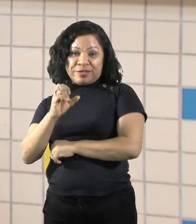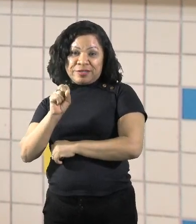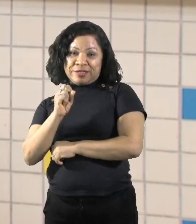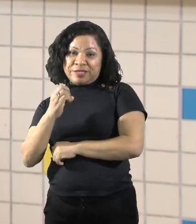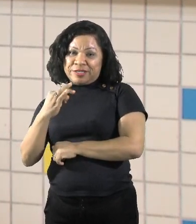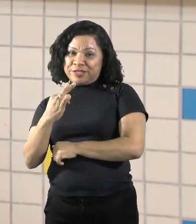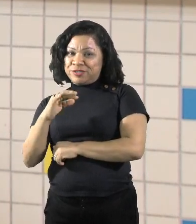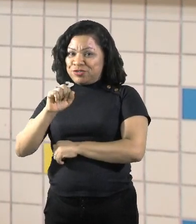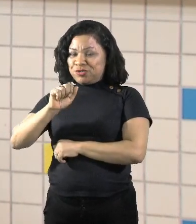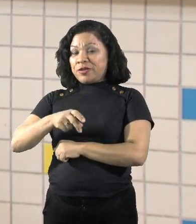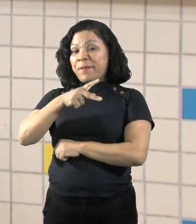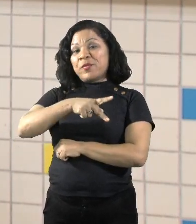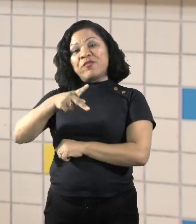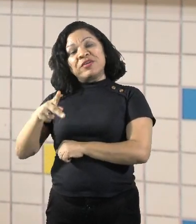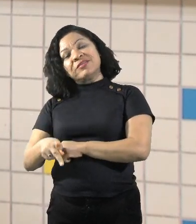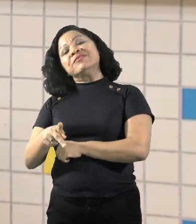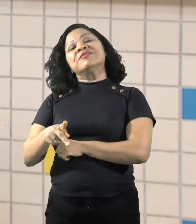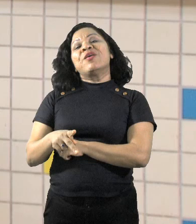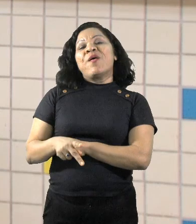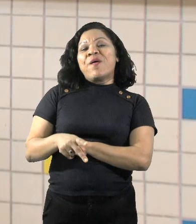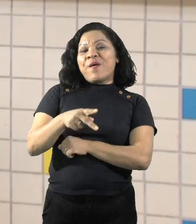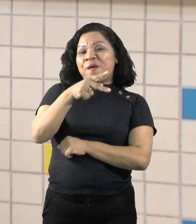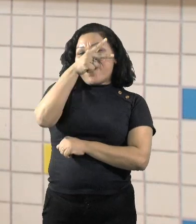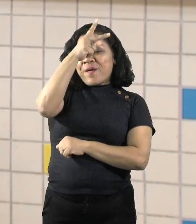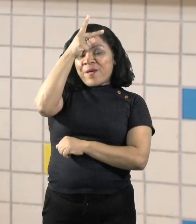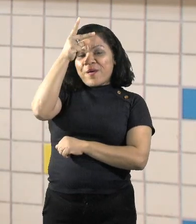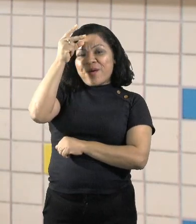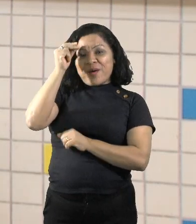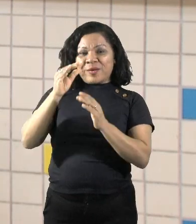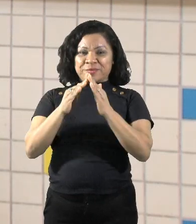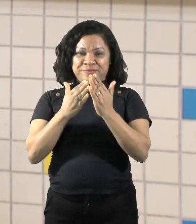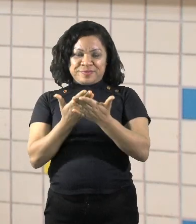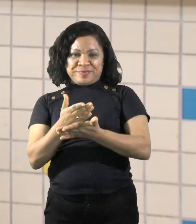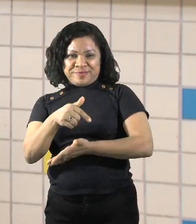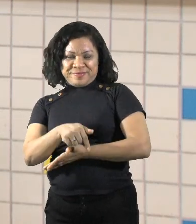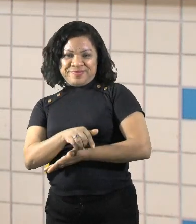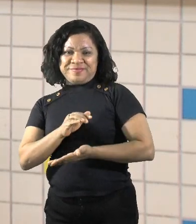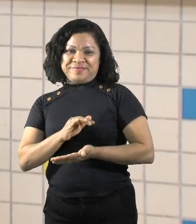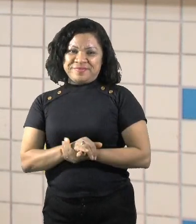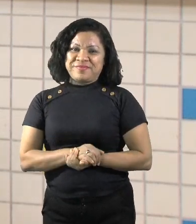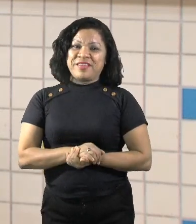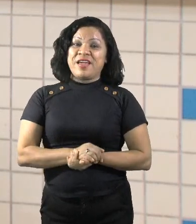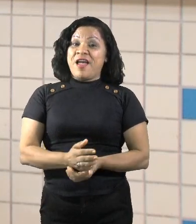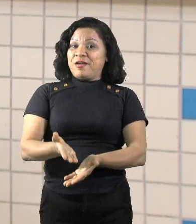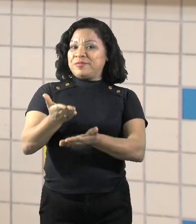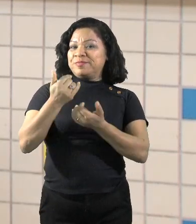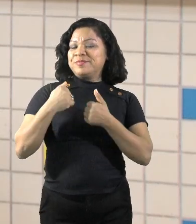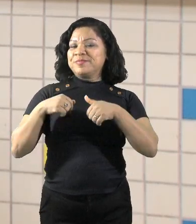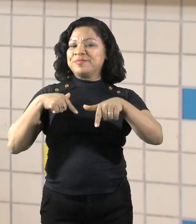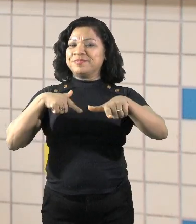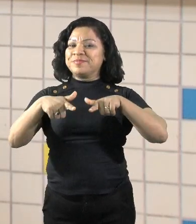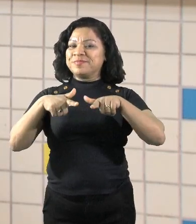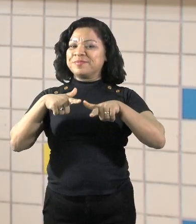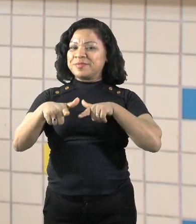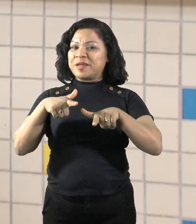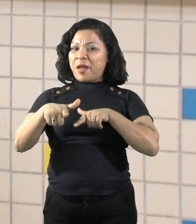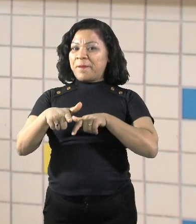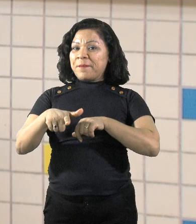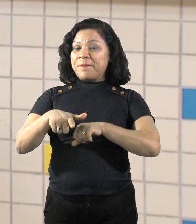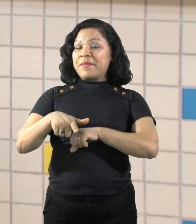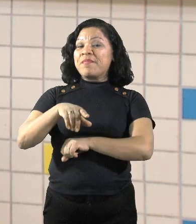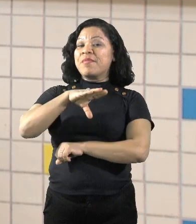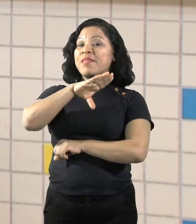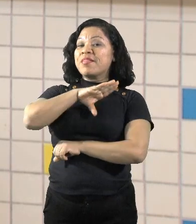na Escola Municipal Maria Rosa de Castro Sales. Vamos trabalhar com um componente curricular de língua